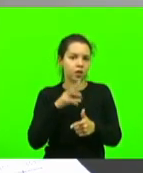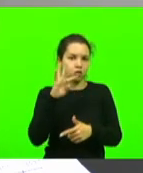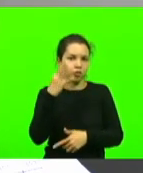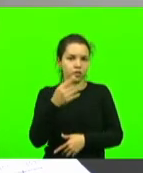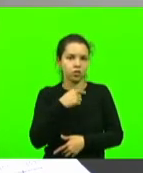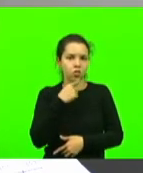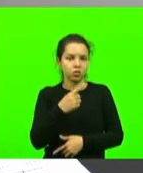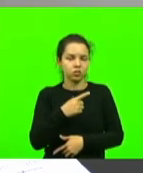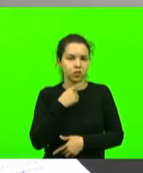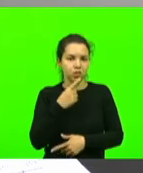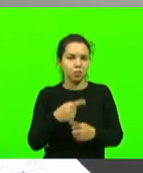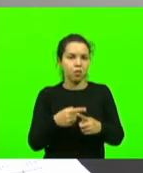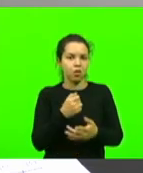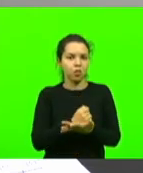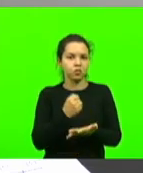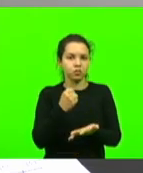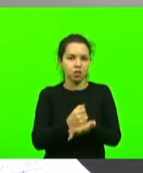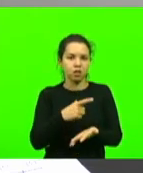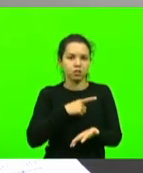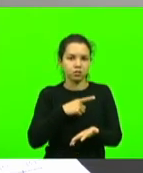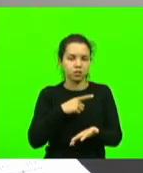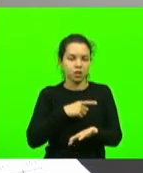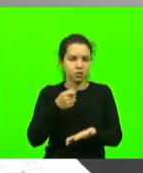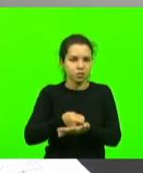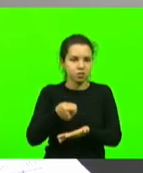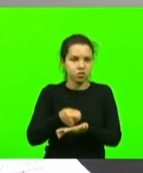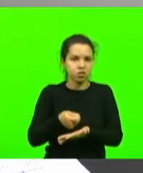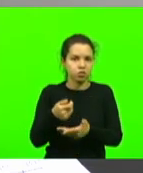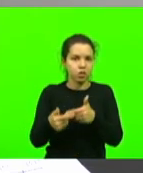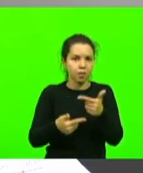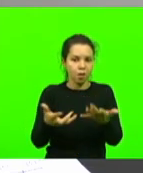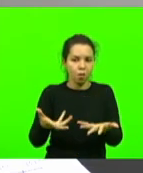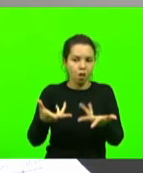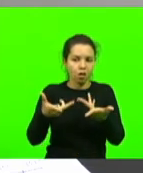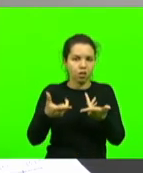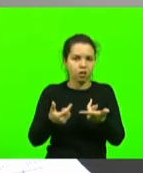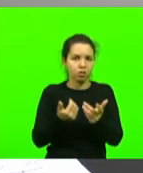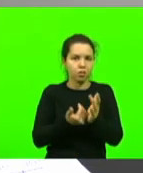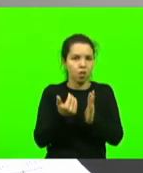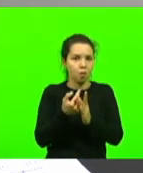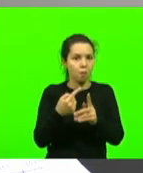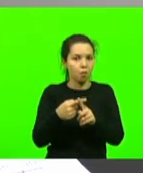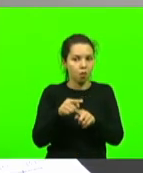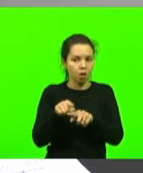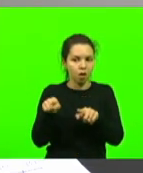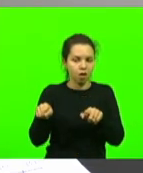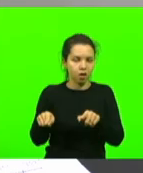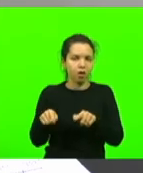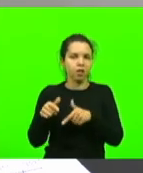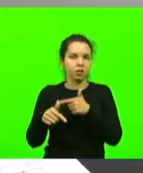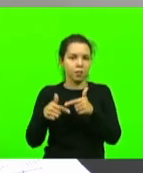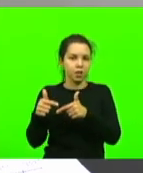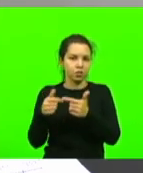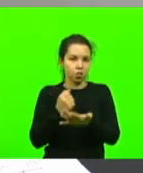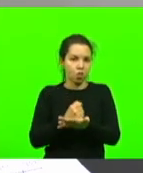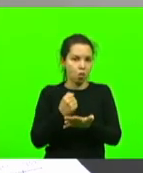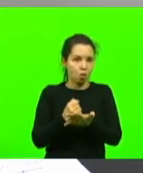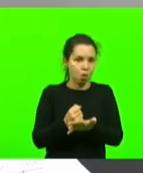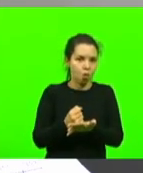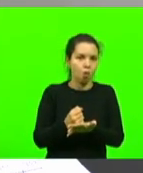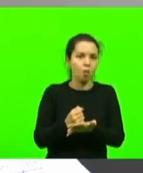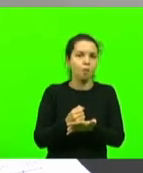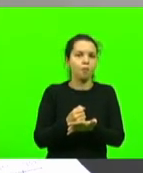exige um serviço de maior qualidade porque esses trabalhadores que foram contratados pela empresa que